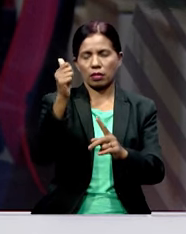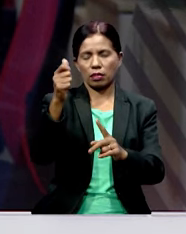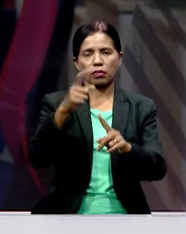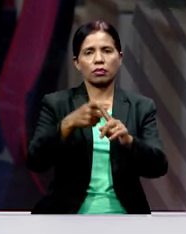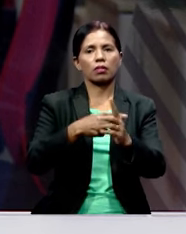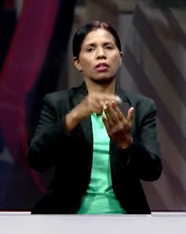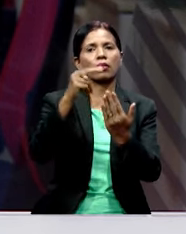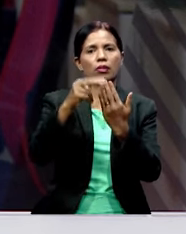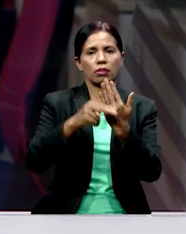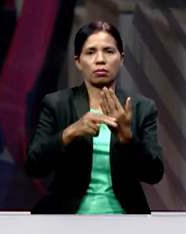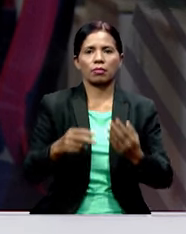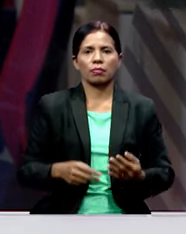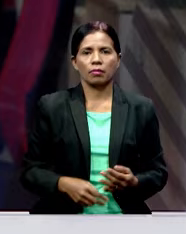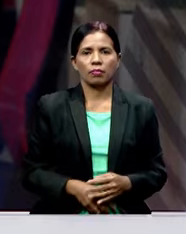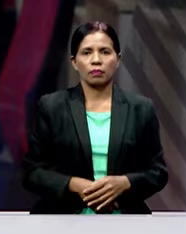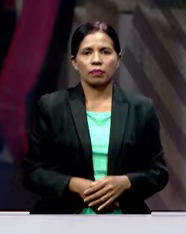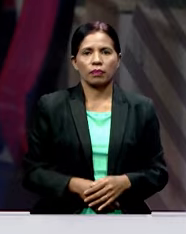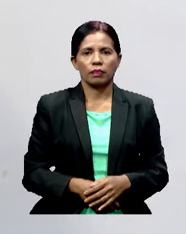Novembro.